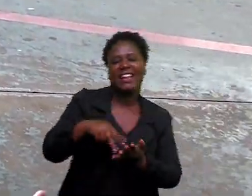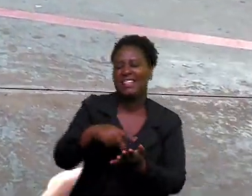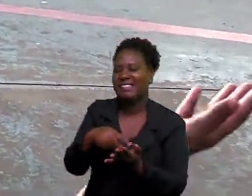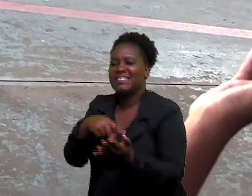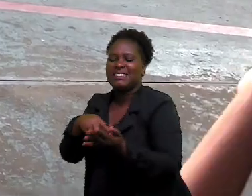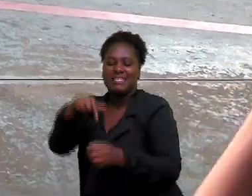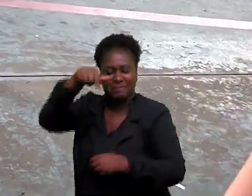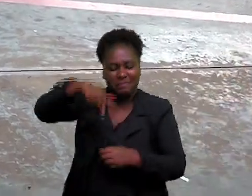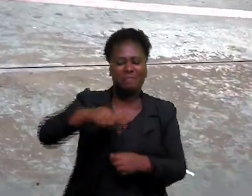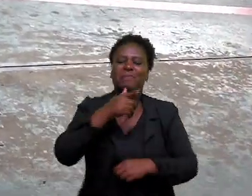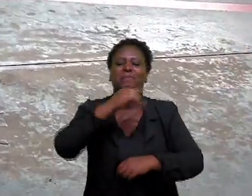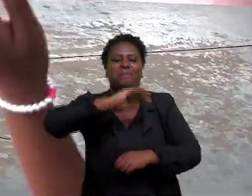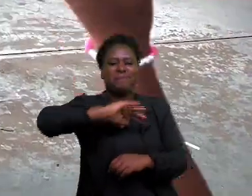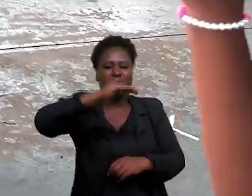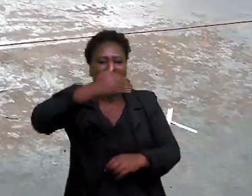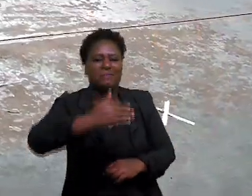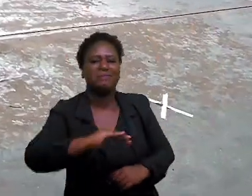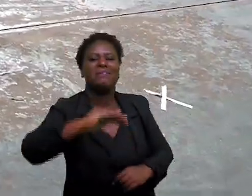mar.